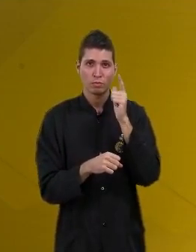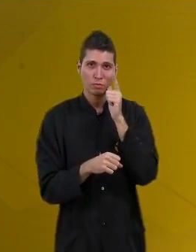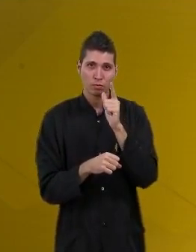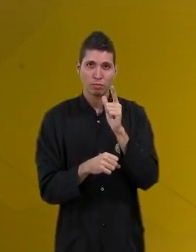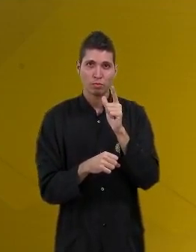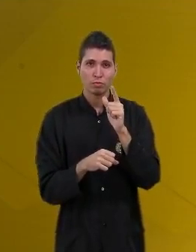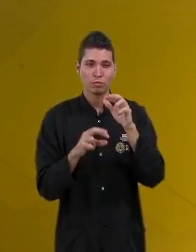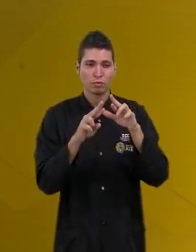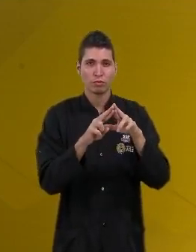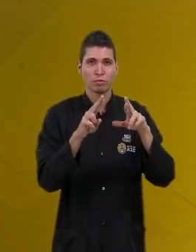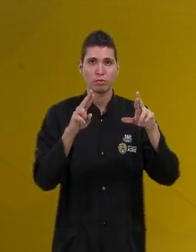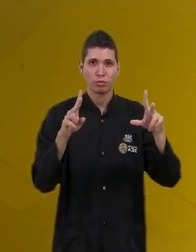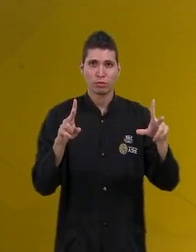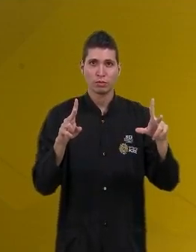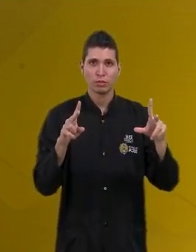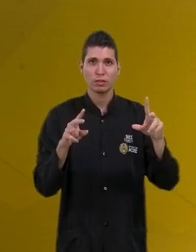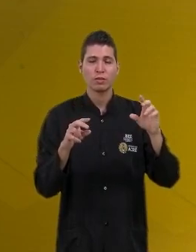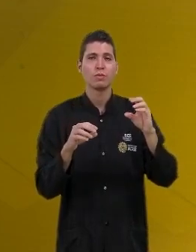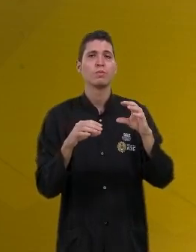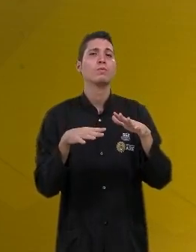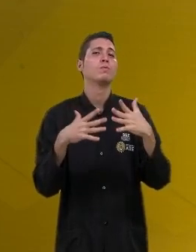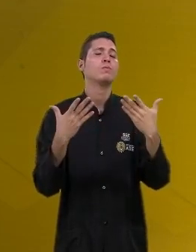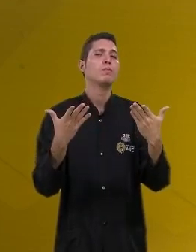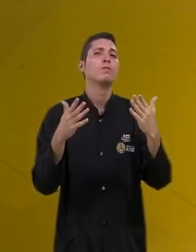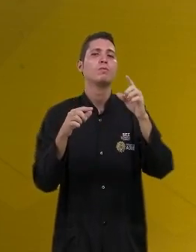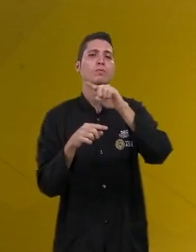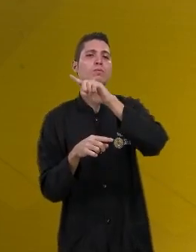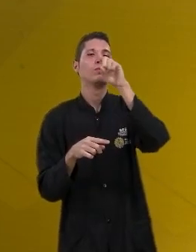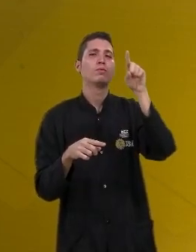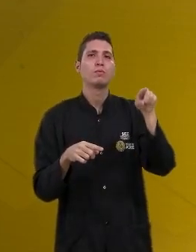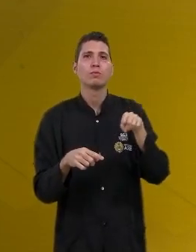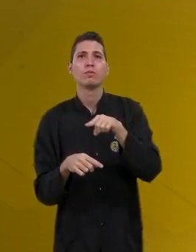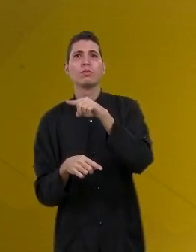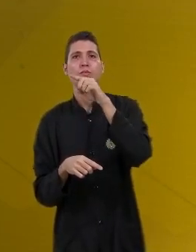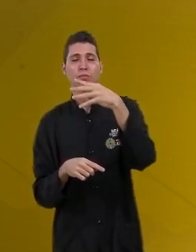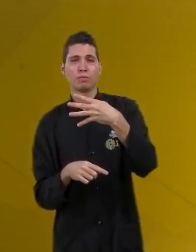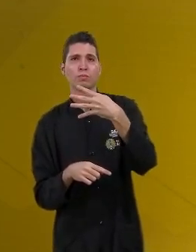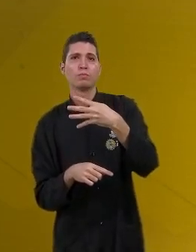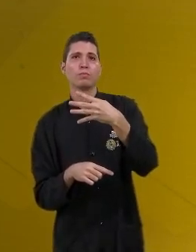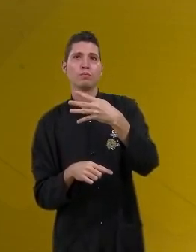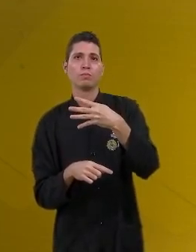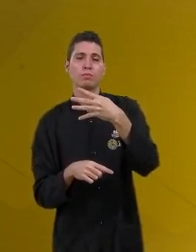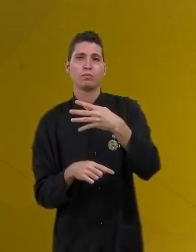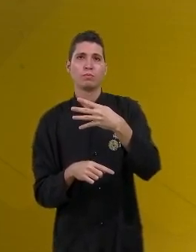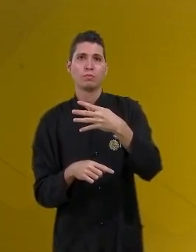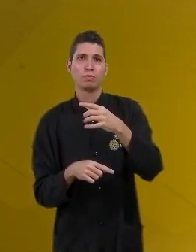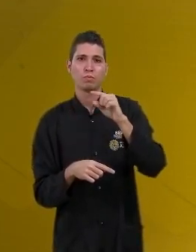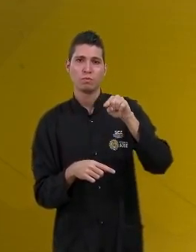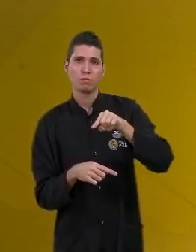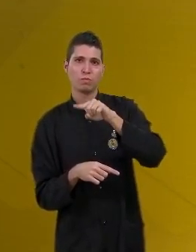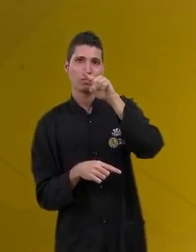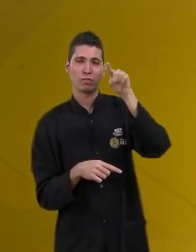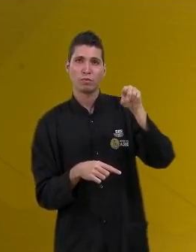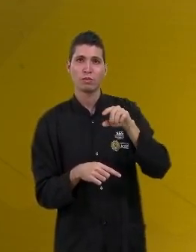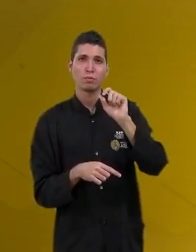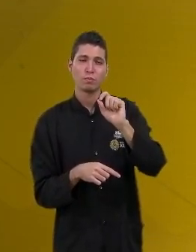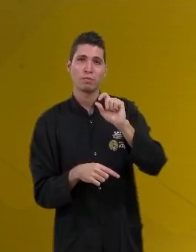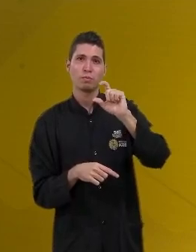seno e o cosseno de qualquer arco que está no quarto quadrante. Em outras palavras, um arco que é maior do